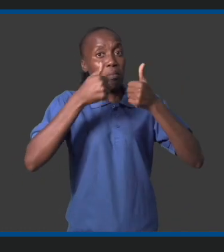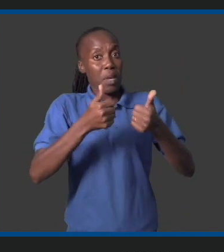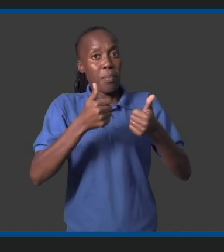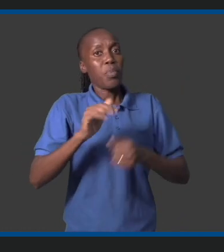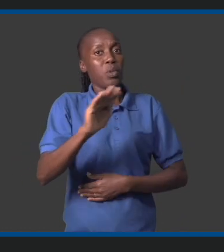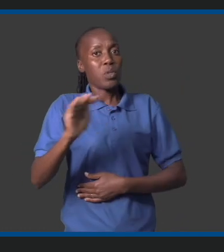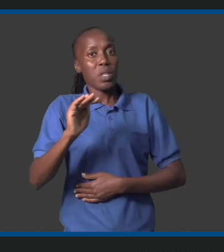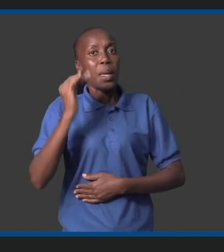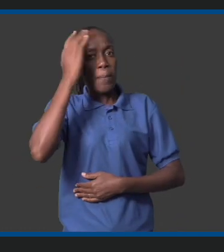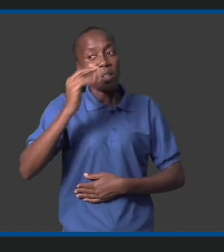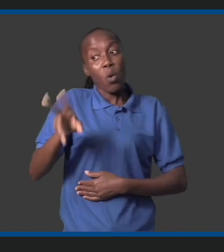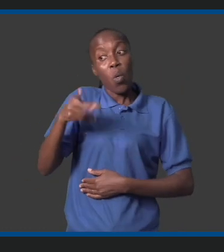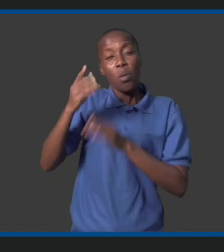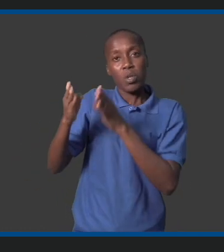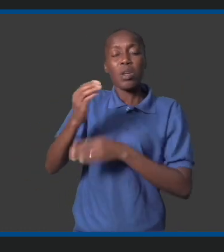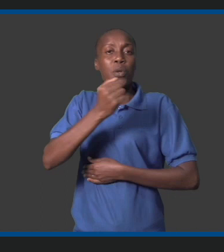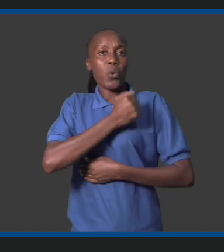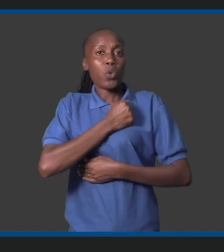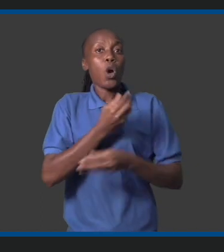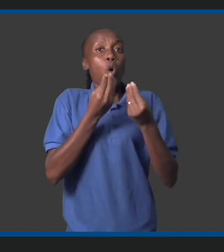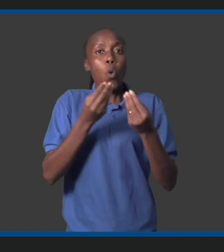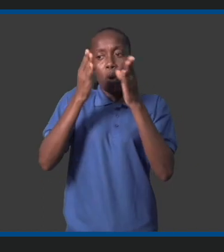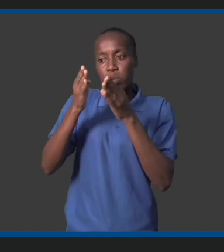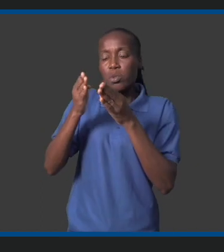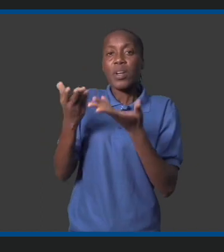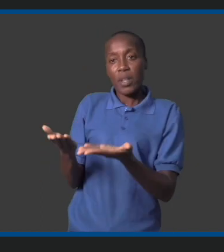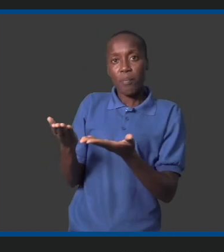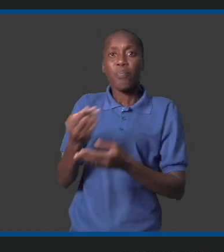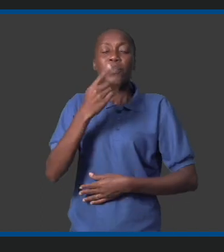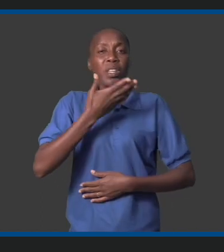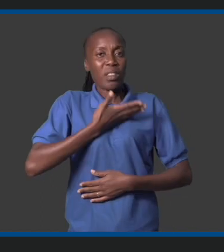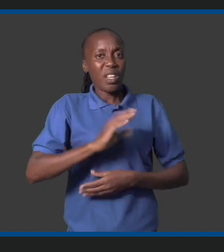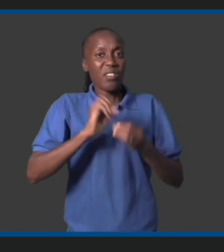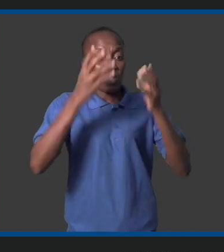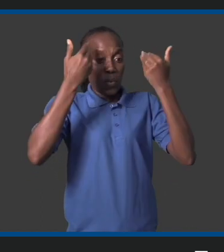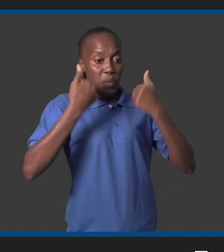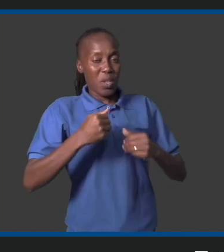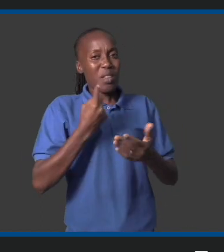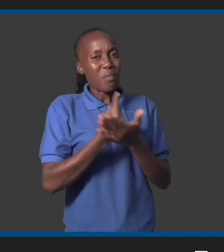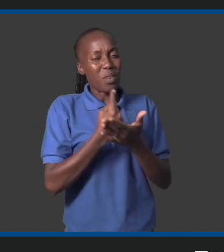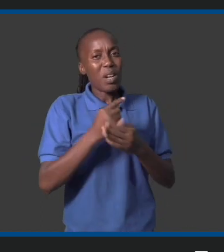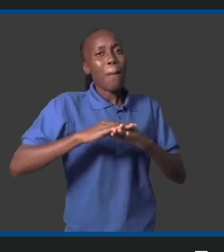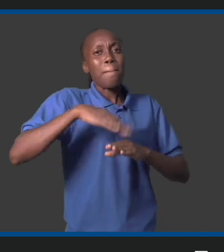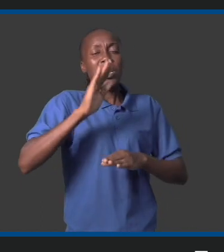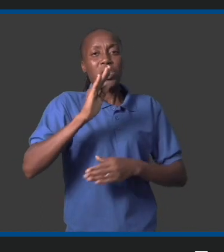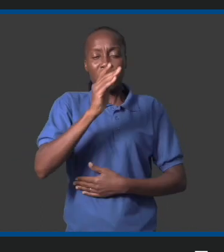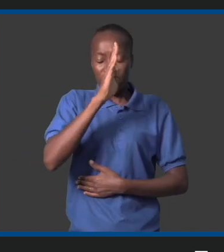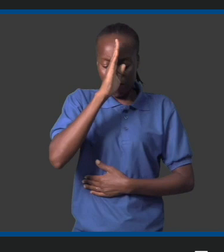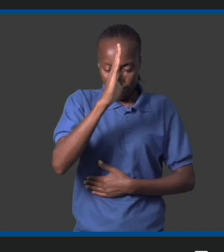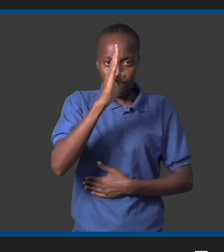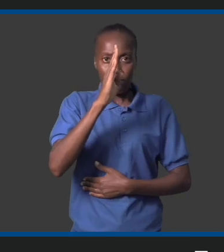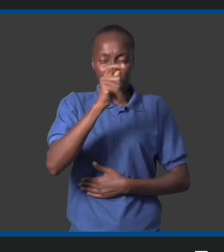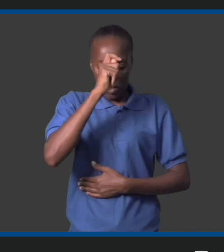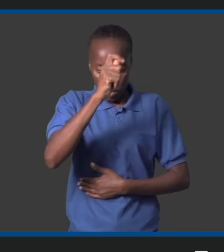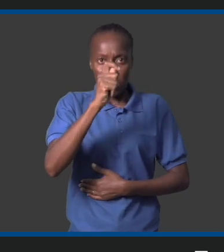bem social e pensar nos outros. E gostarmos dos outros tal e qual como gostamos de nós mesmos. E tentar sempre cultivar uma